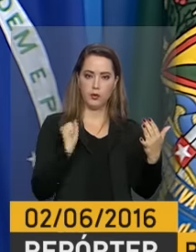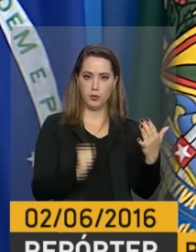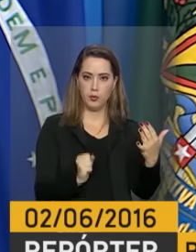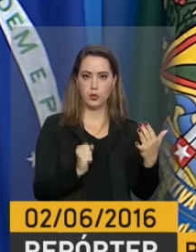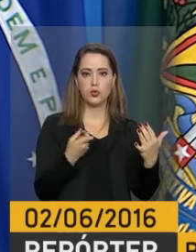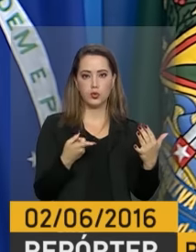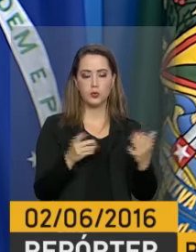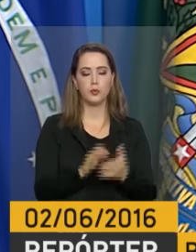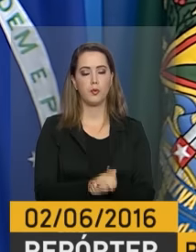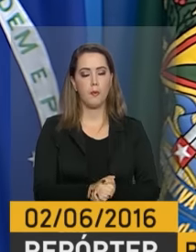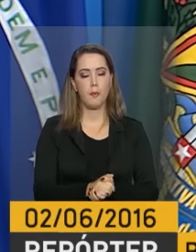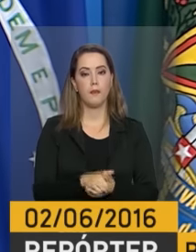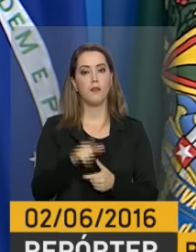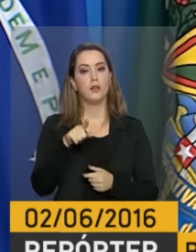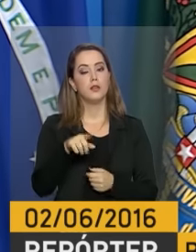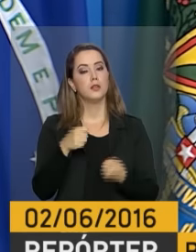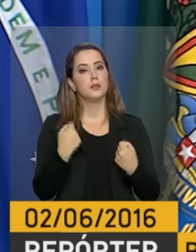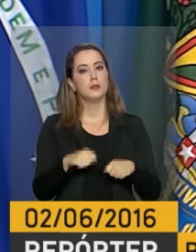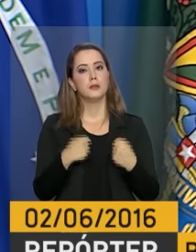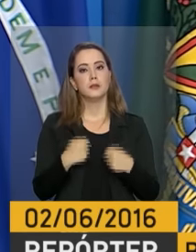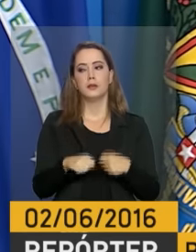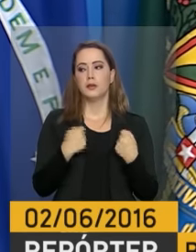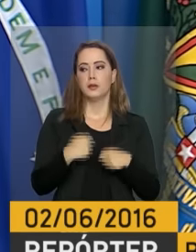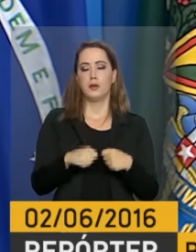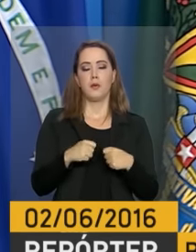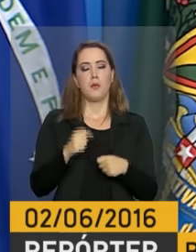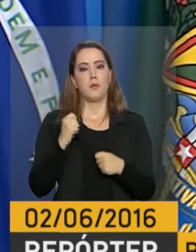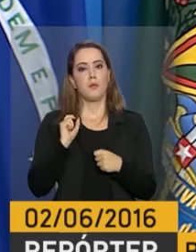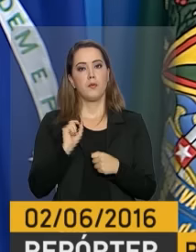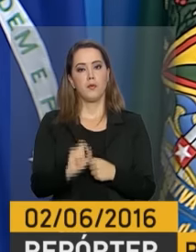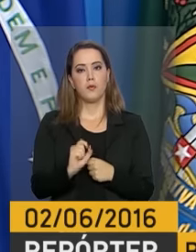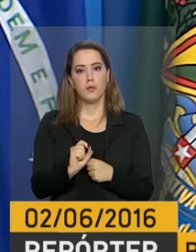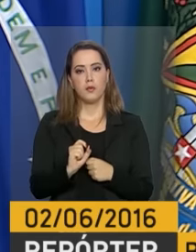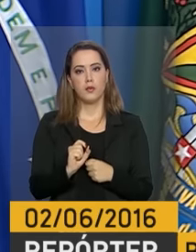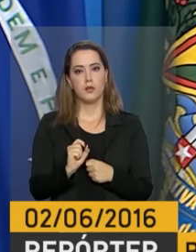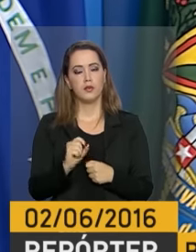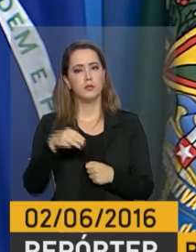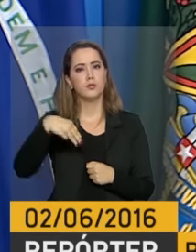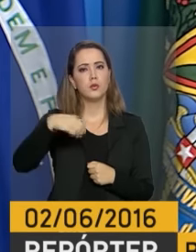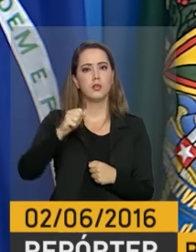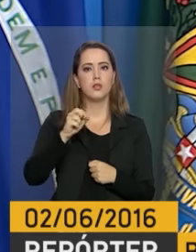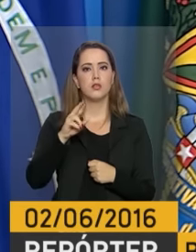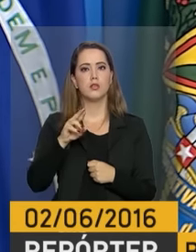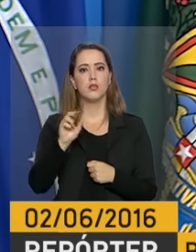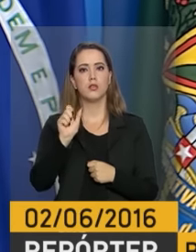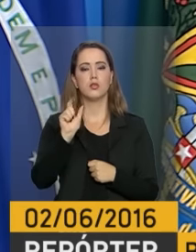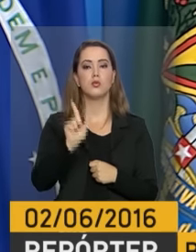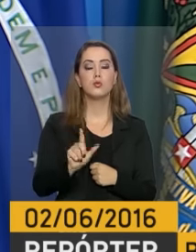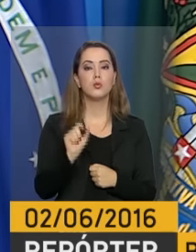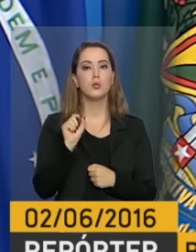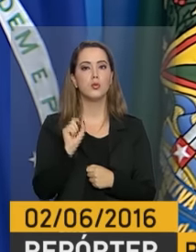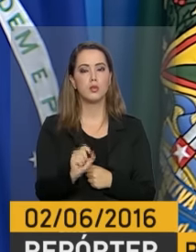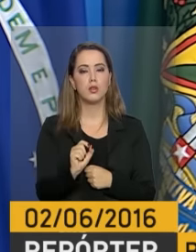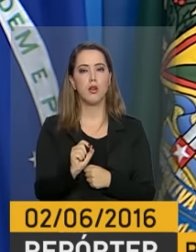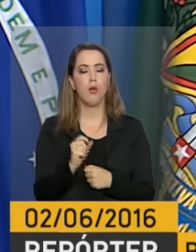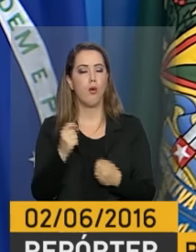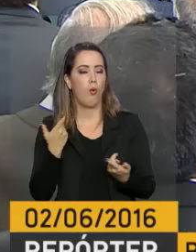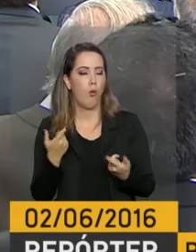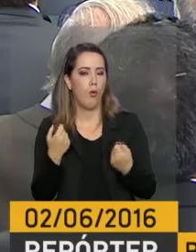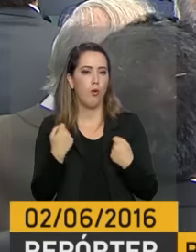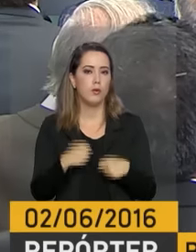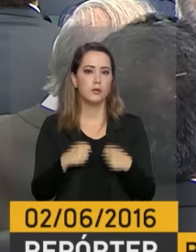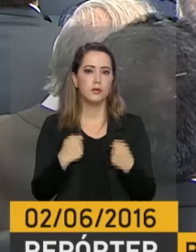gera, na verdade, a eficiência. Porque se você tem uma moral administrativa aplicada, você tem